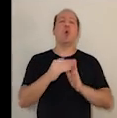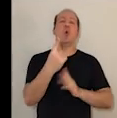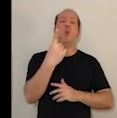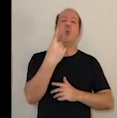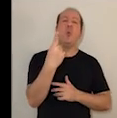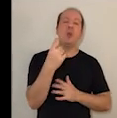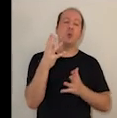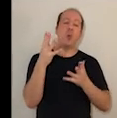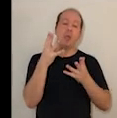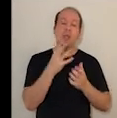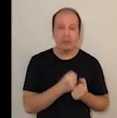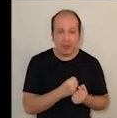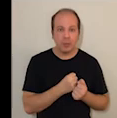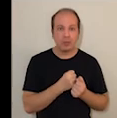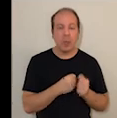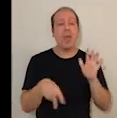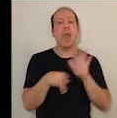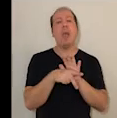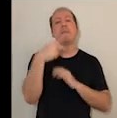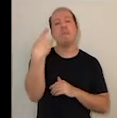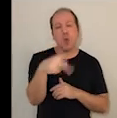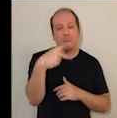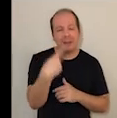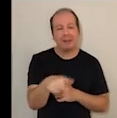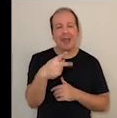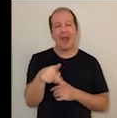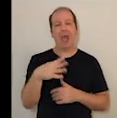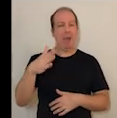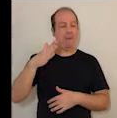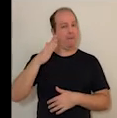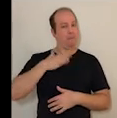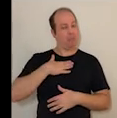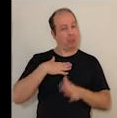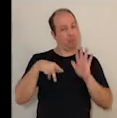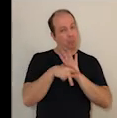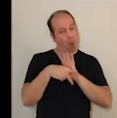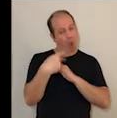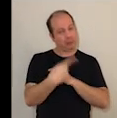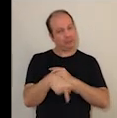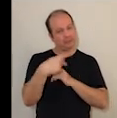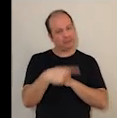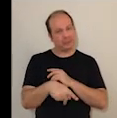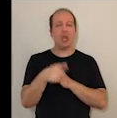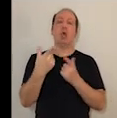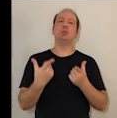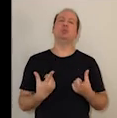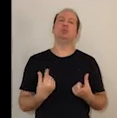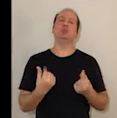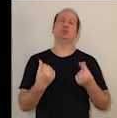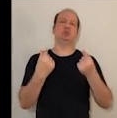meu único herdeiro, proprietário incondicional de minhas posses,